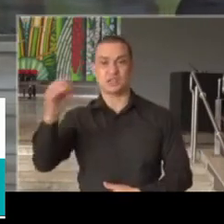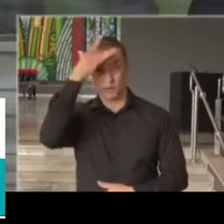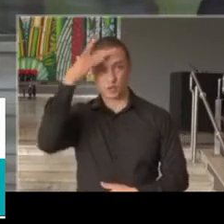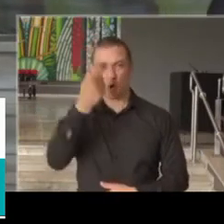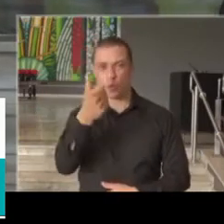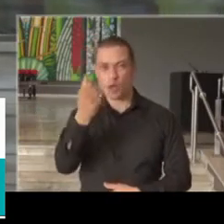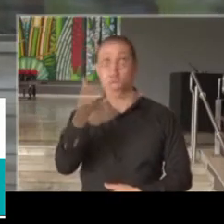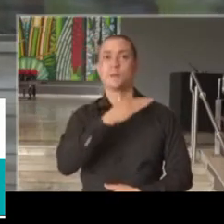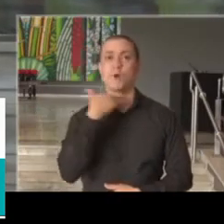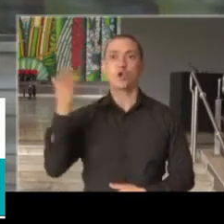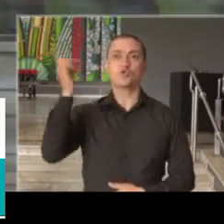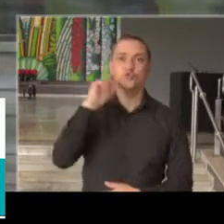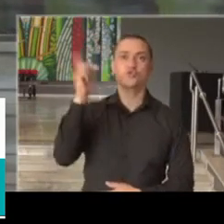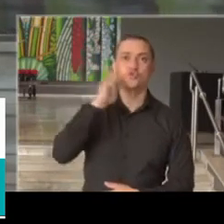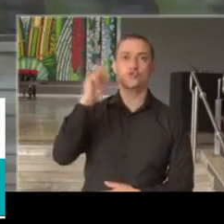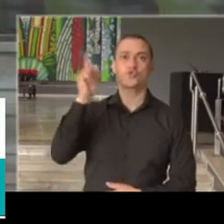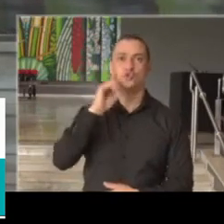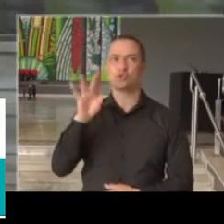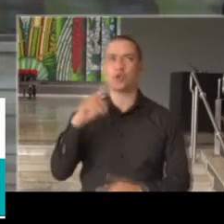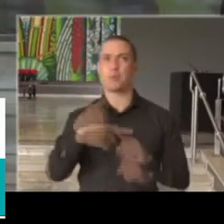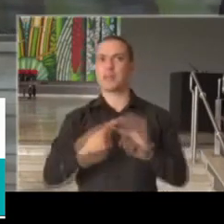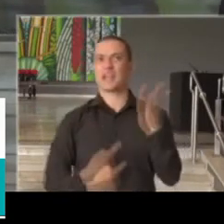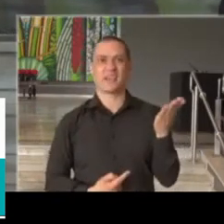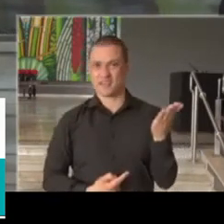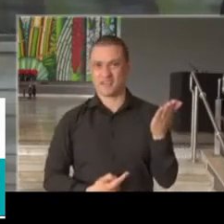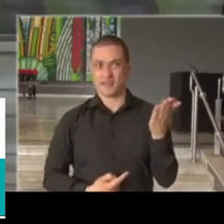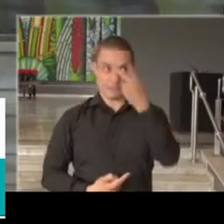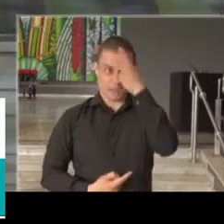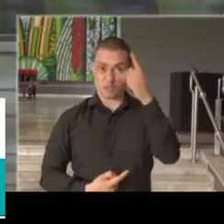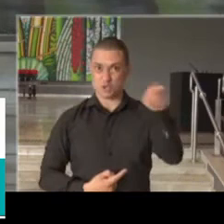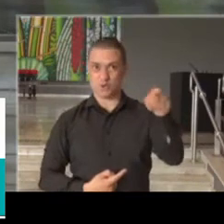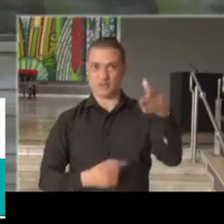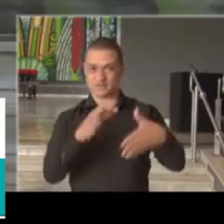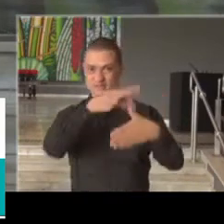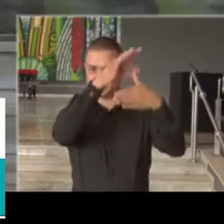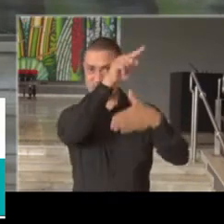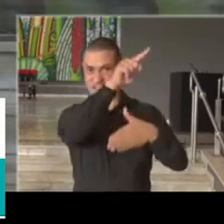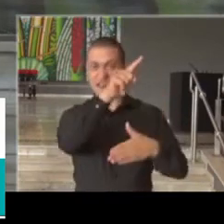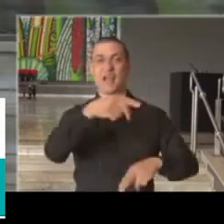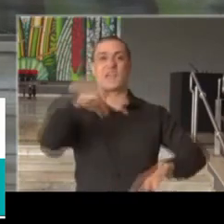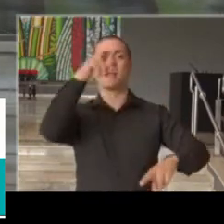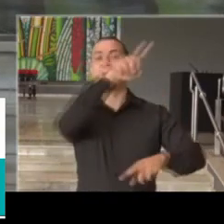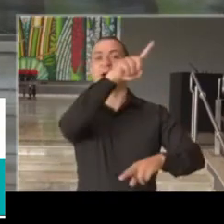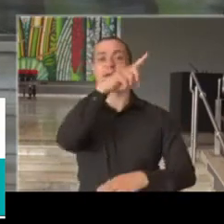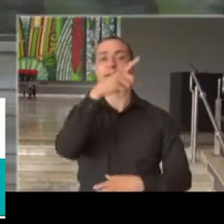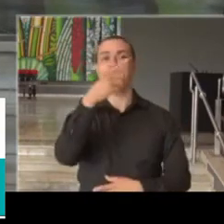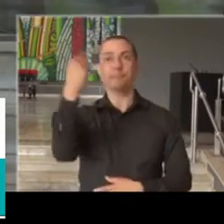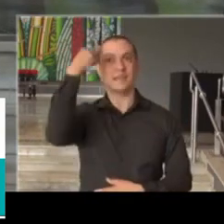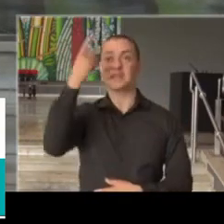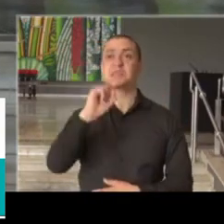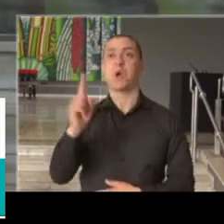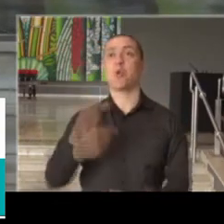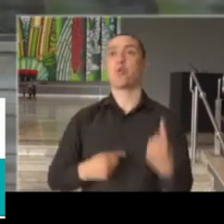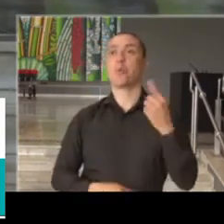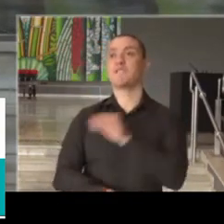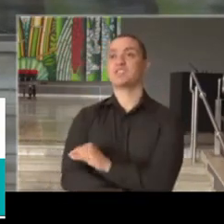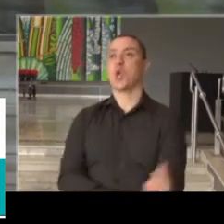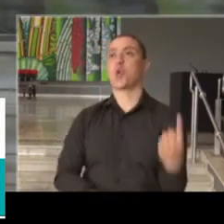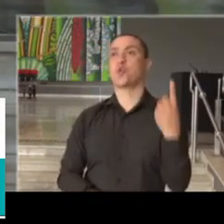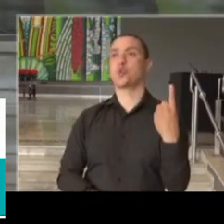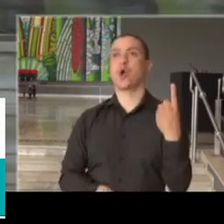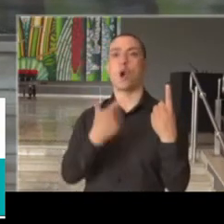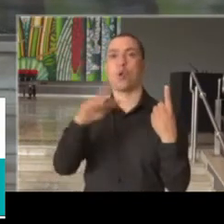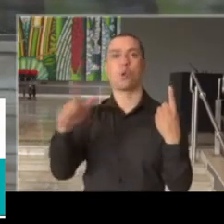vida para atender um capricho de alguém que, sentado no Palácio do Planalto, acha que tem que ser uma única vacina no